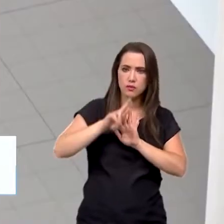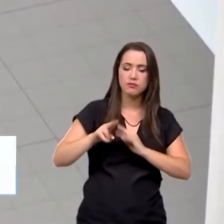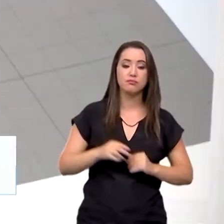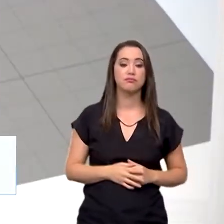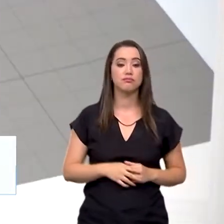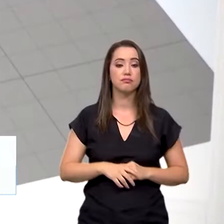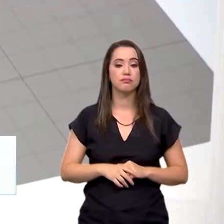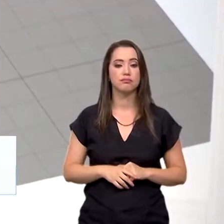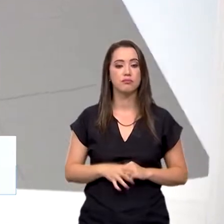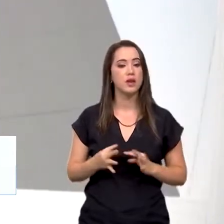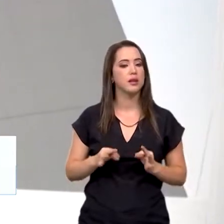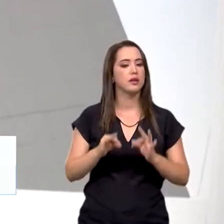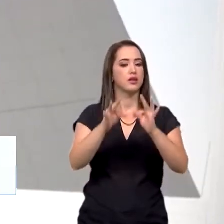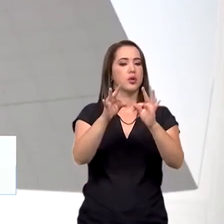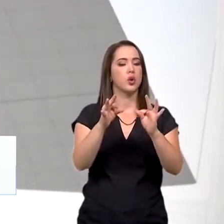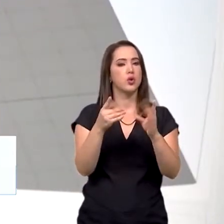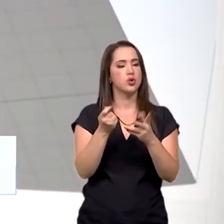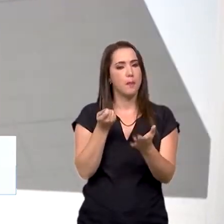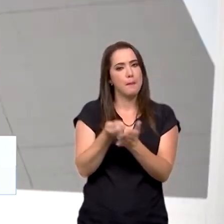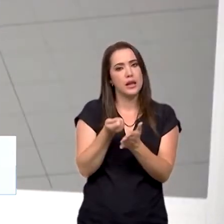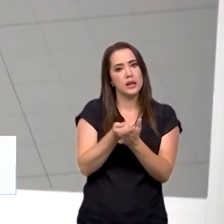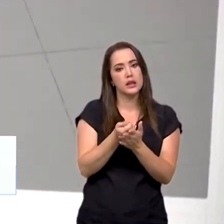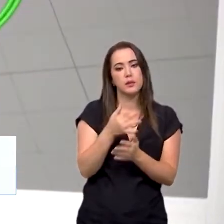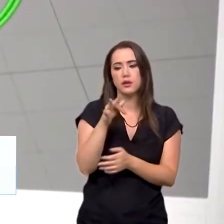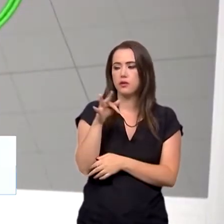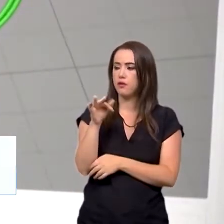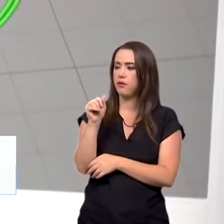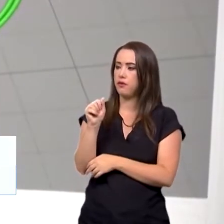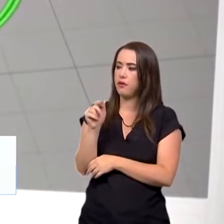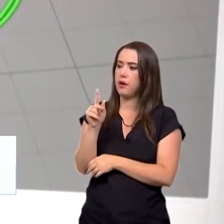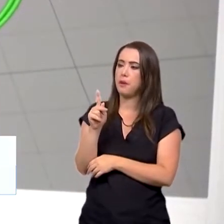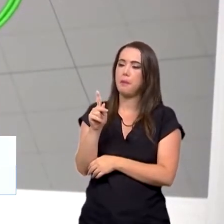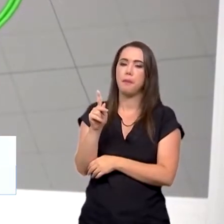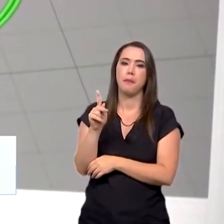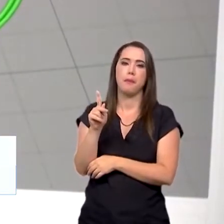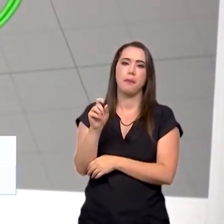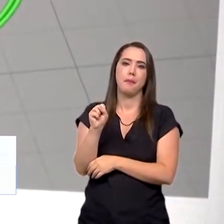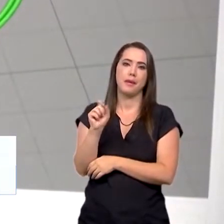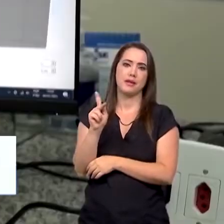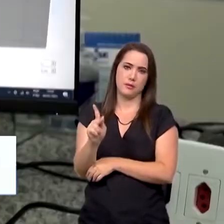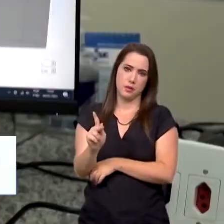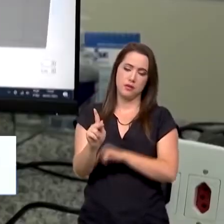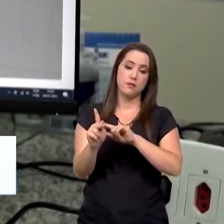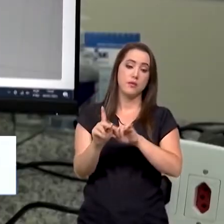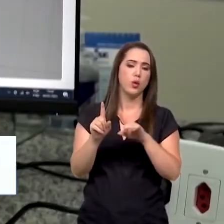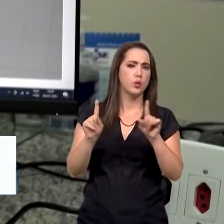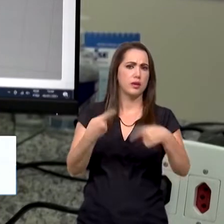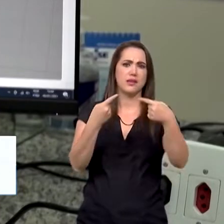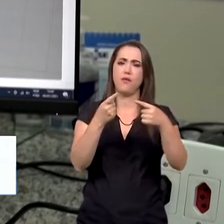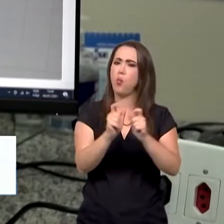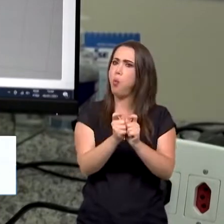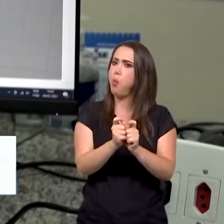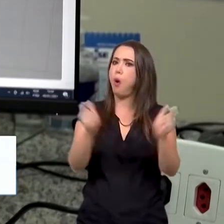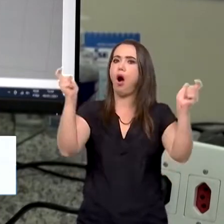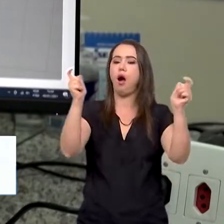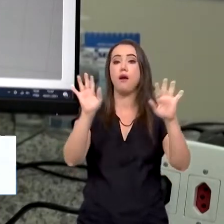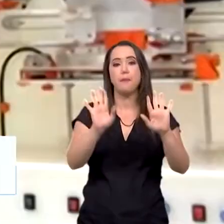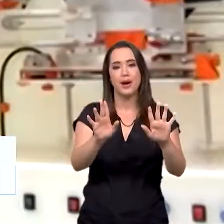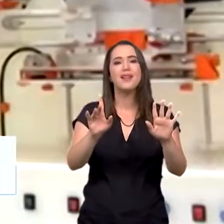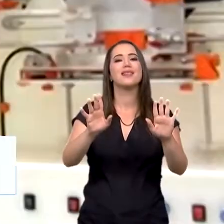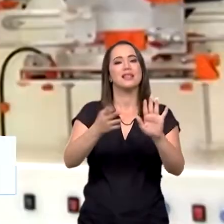A tecnologia tem financiamento da FAPESP. Os desafios ainda são muitos, mas a expectativa é